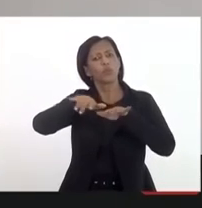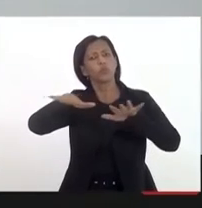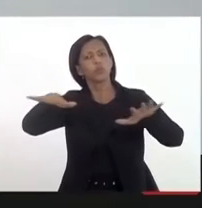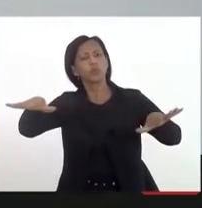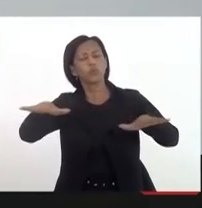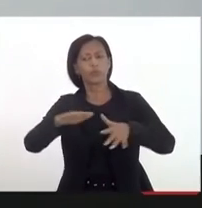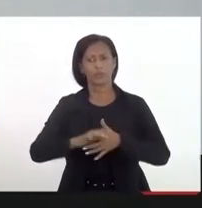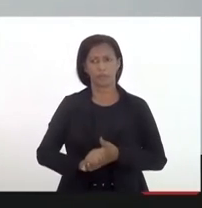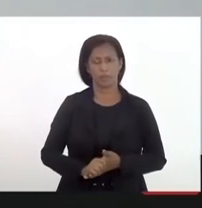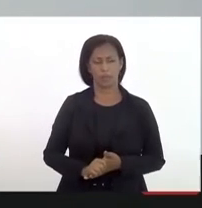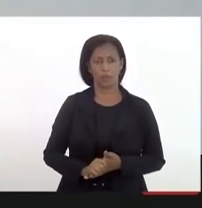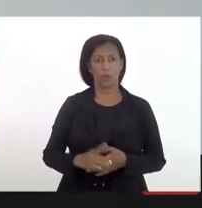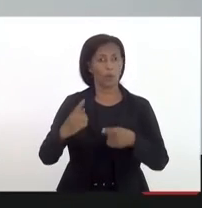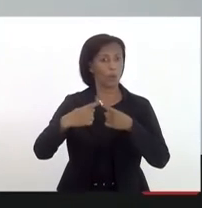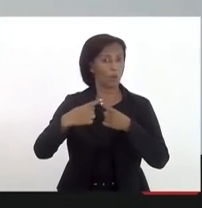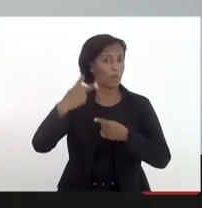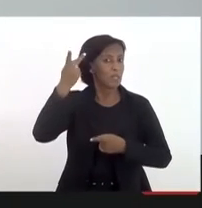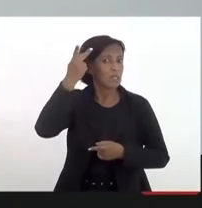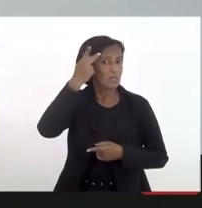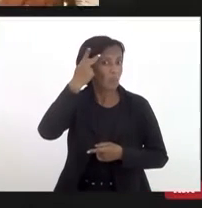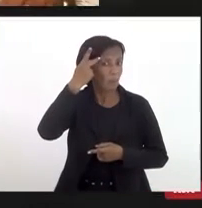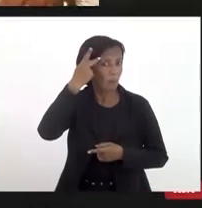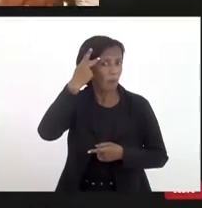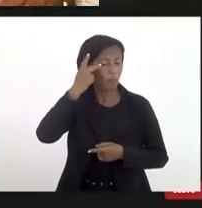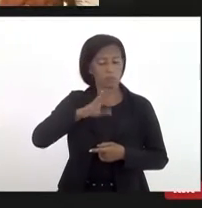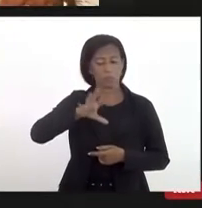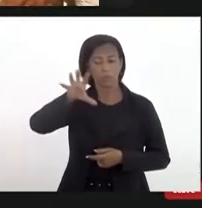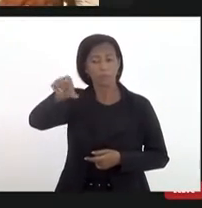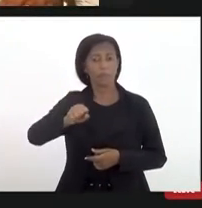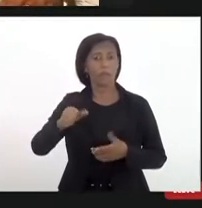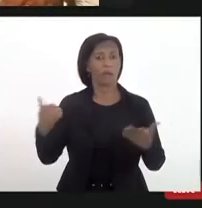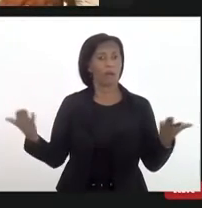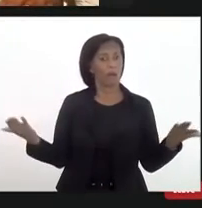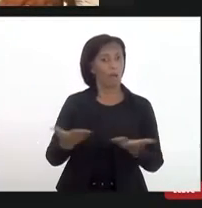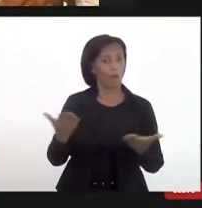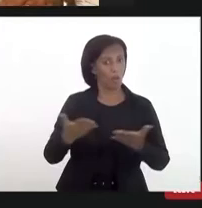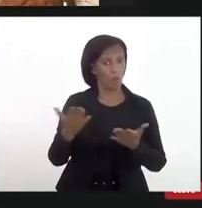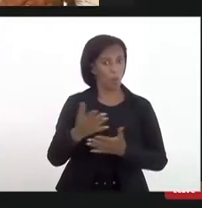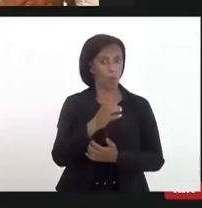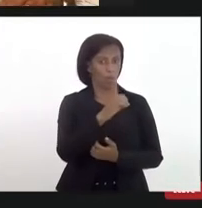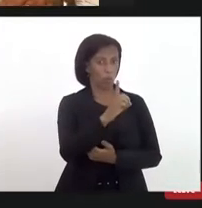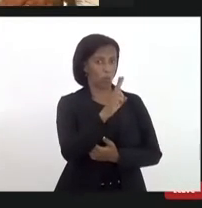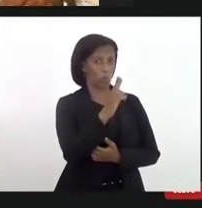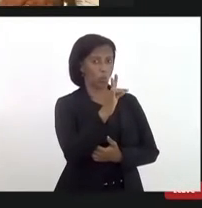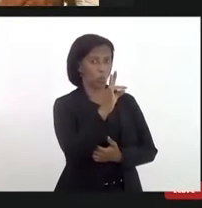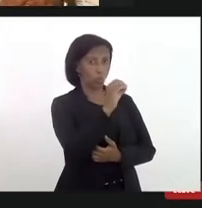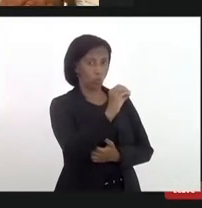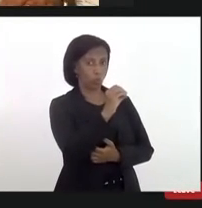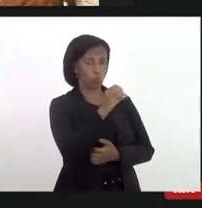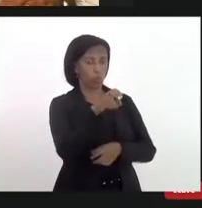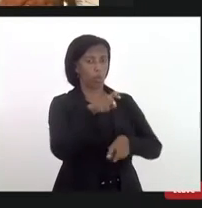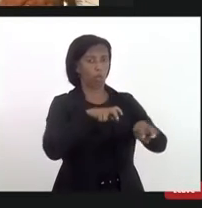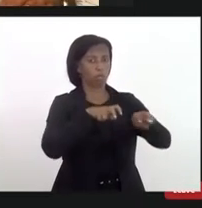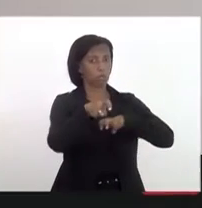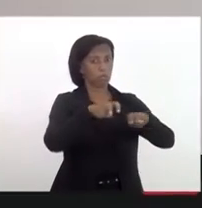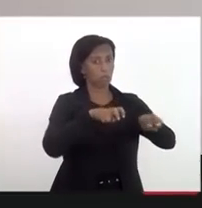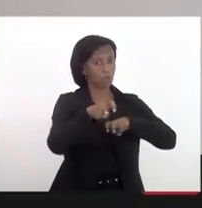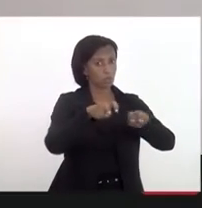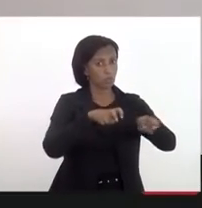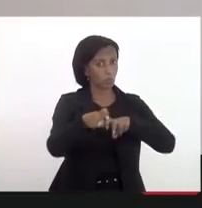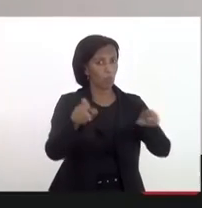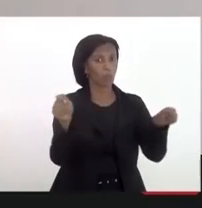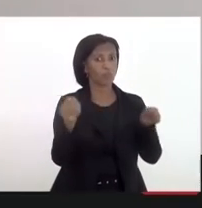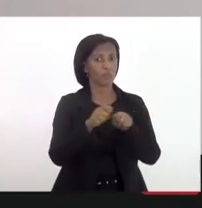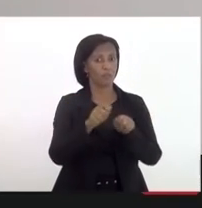porque São Paulo está pegando agora o duto de transporte, que logicamente, para fazer aí sim